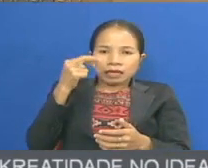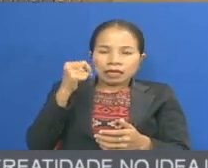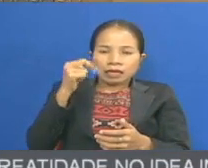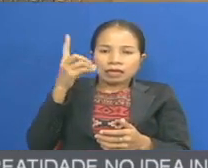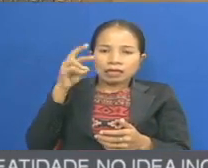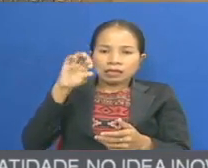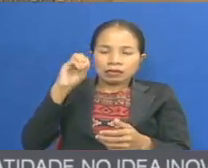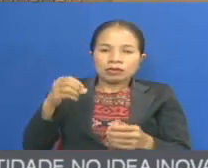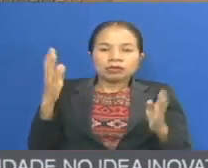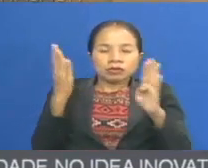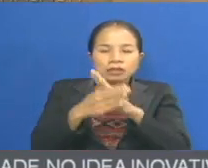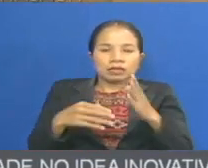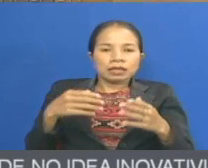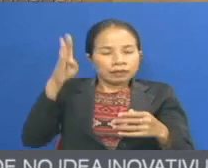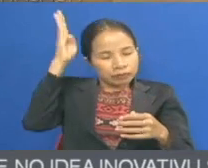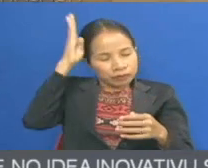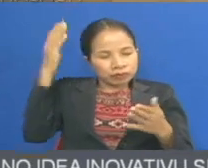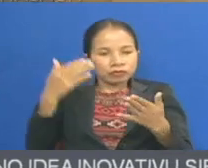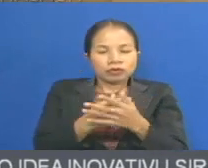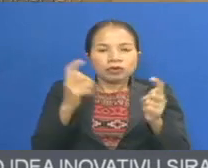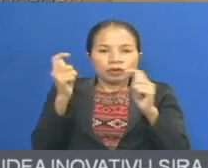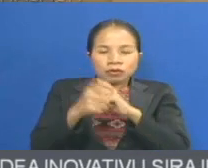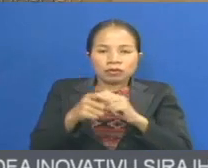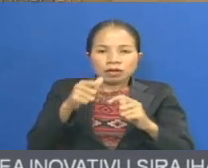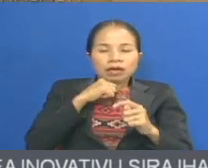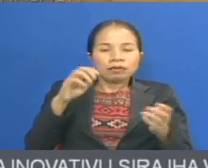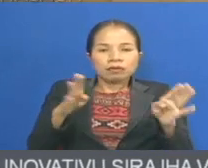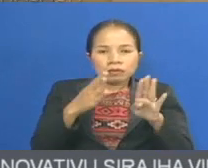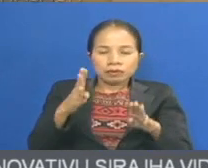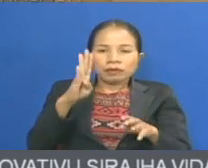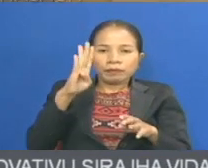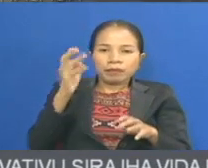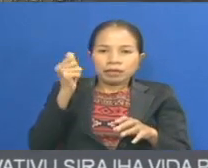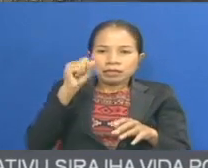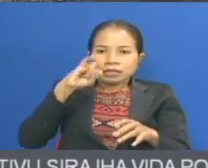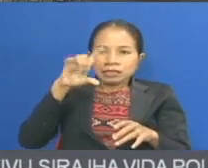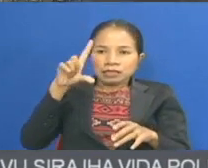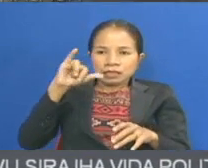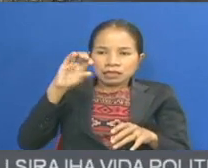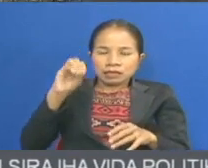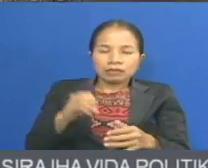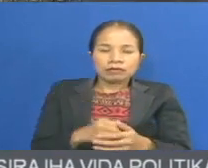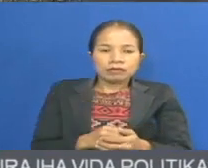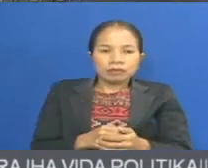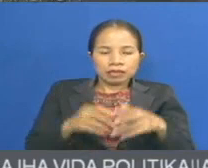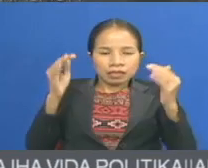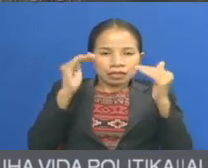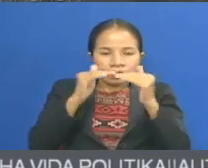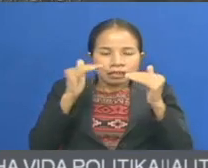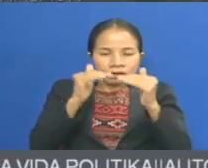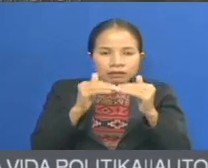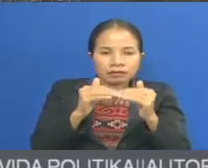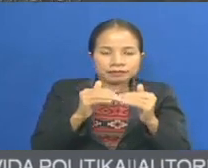ba diocese Bocau, hori substitui matebian bispo Dom Basílio do Nascimento. Iha conferência